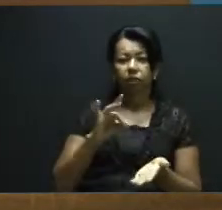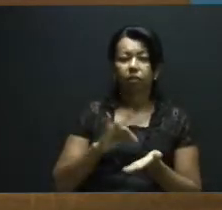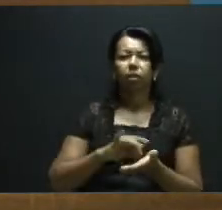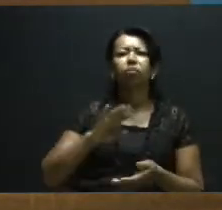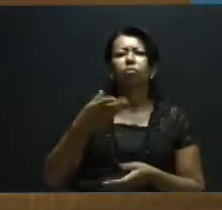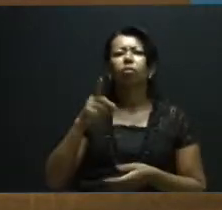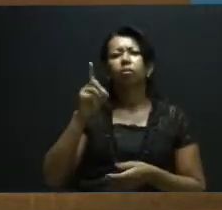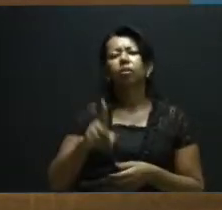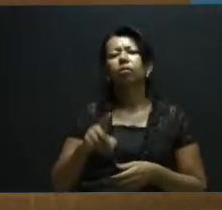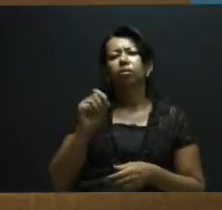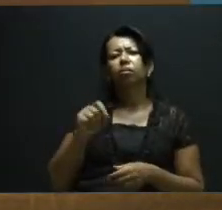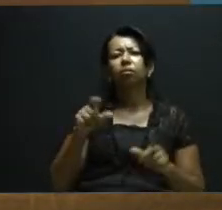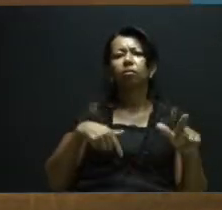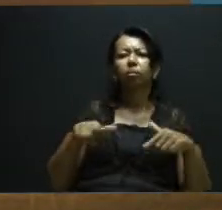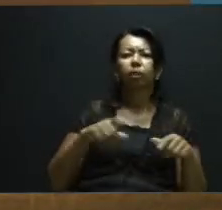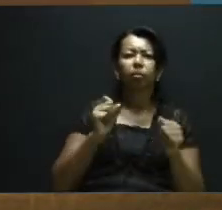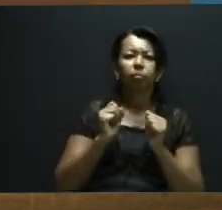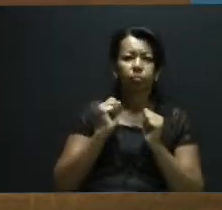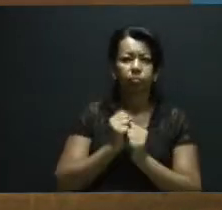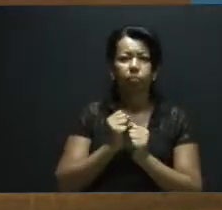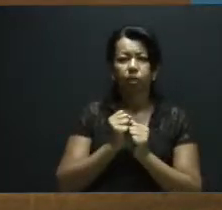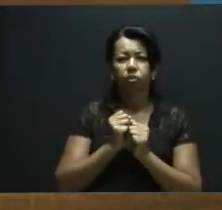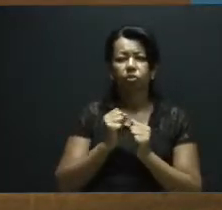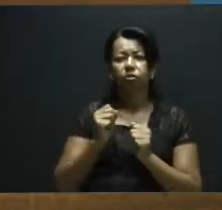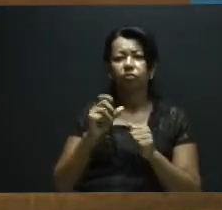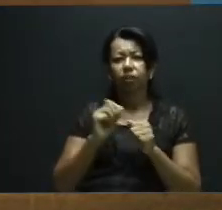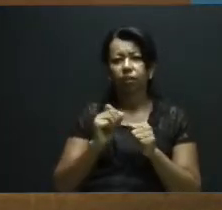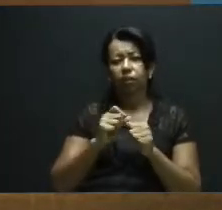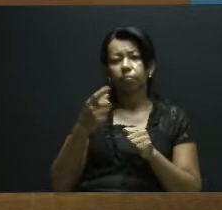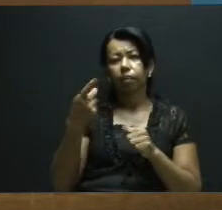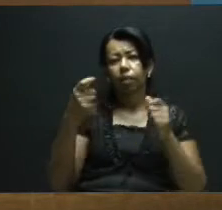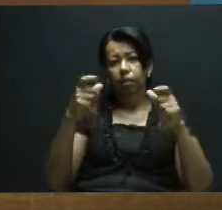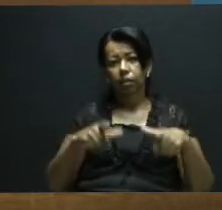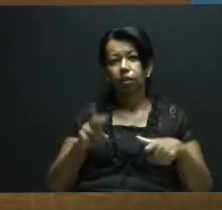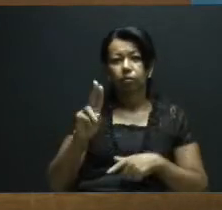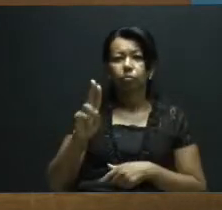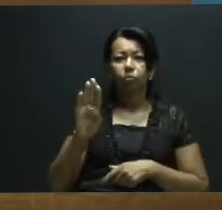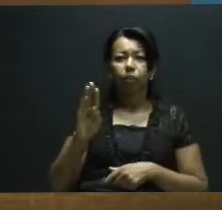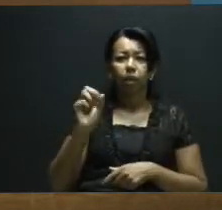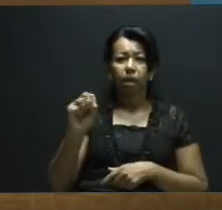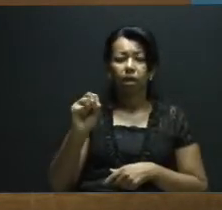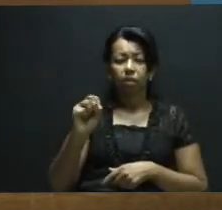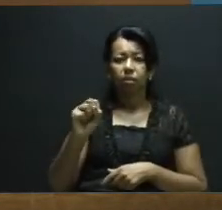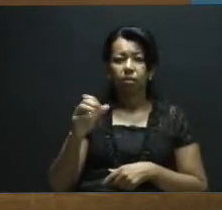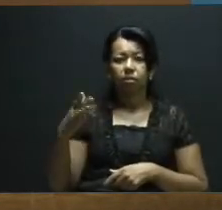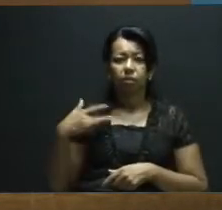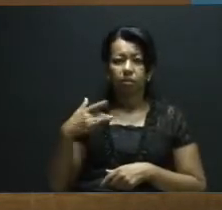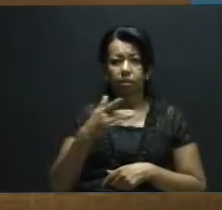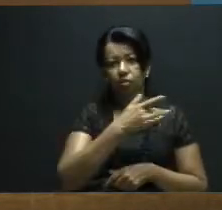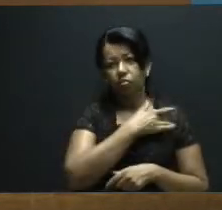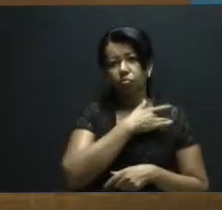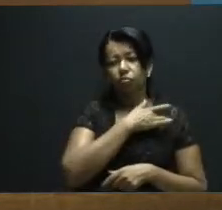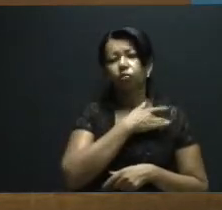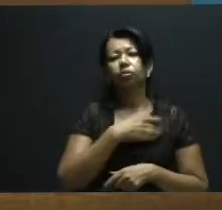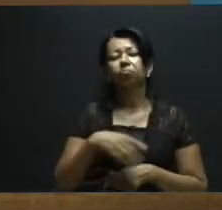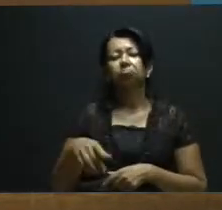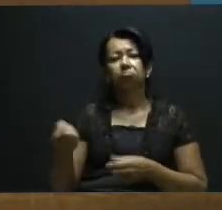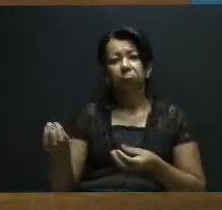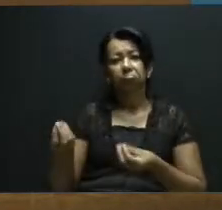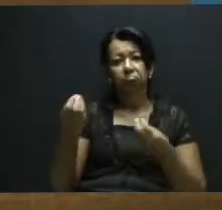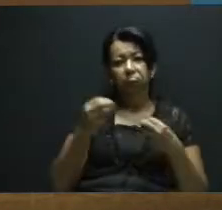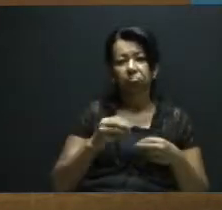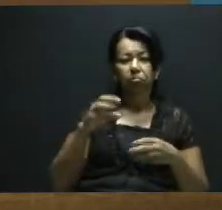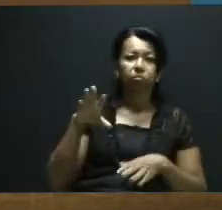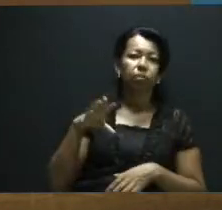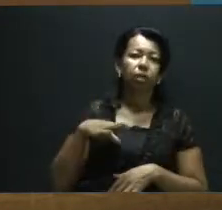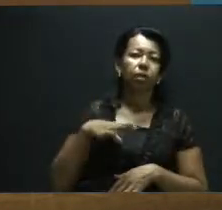seria essas ações que ela pode estar fazendo para que as unidades básicas de saúde quando ela vem fazer os atendimentos aos